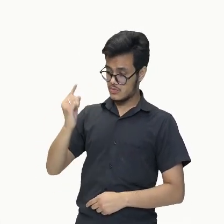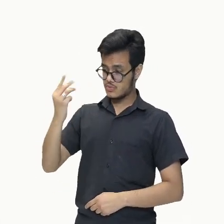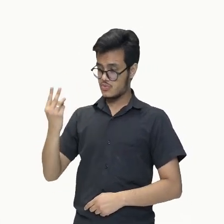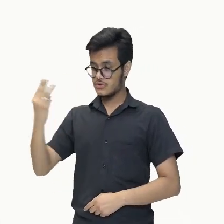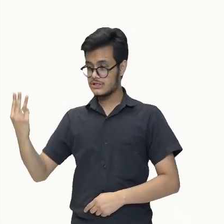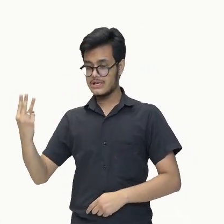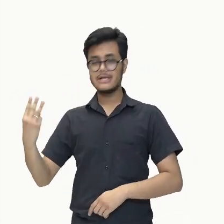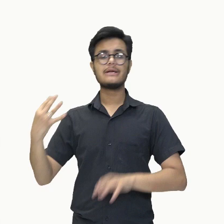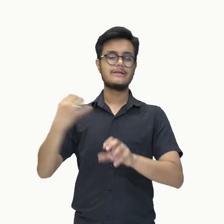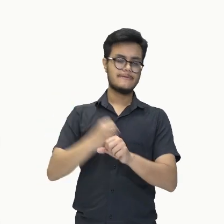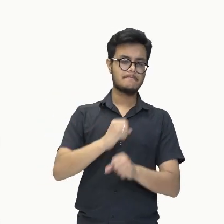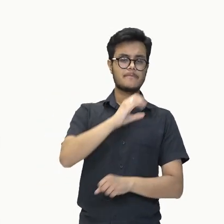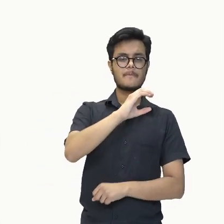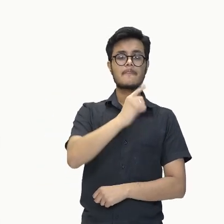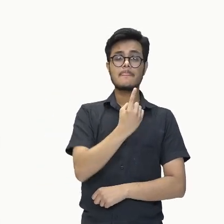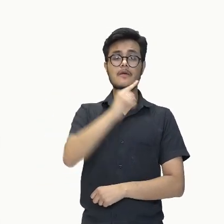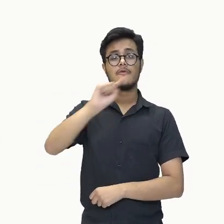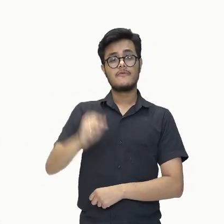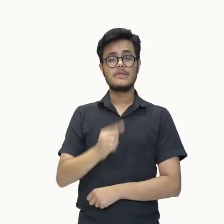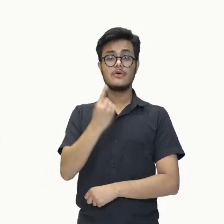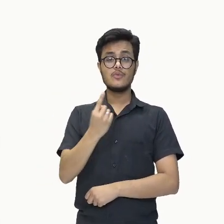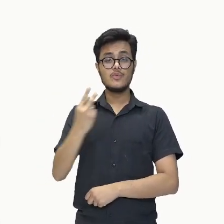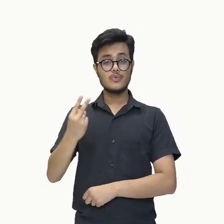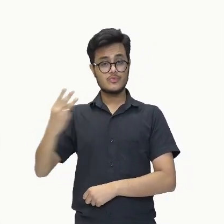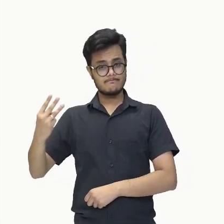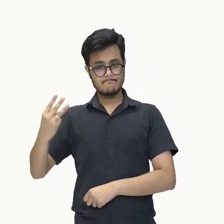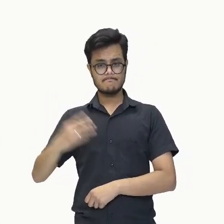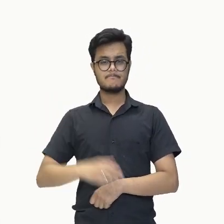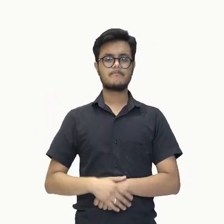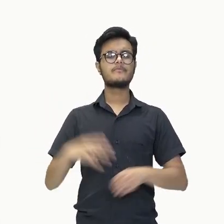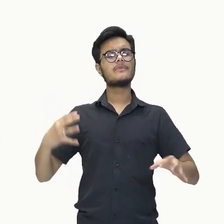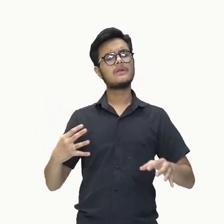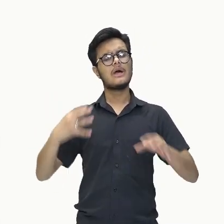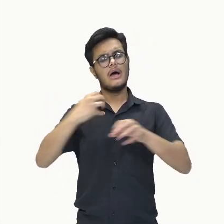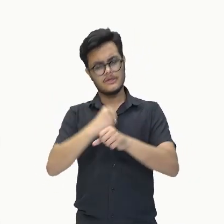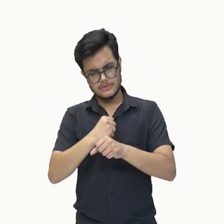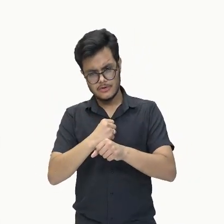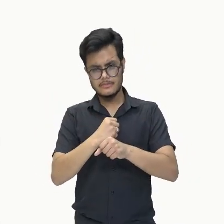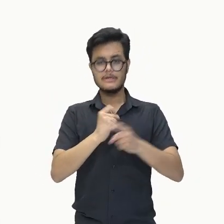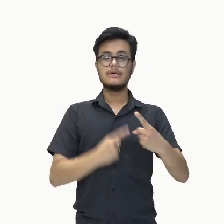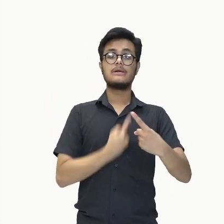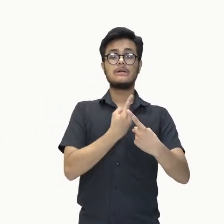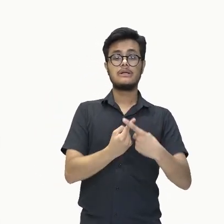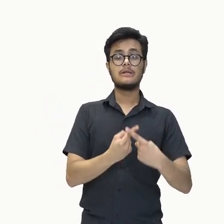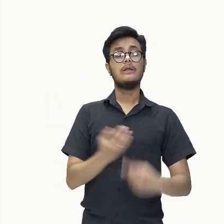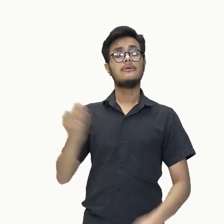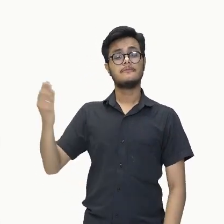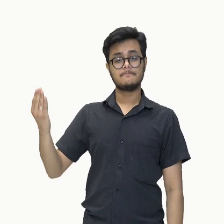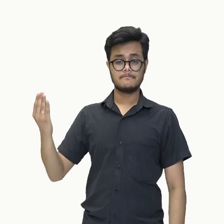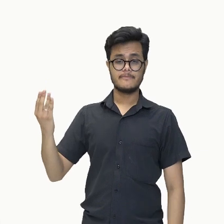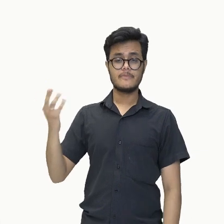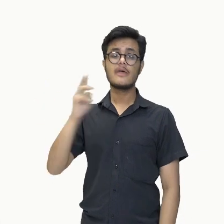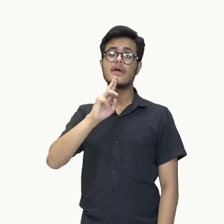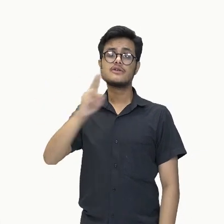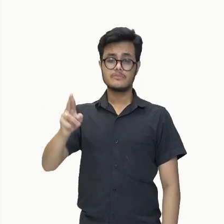0,123 vai ficar 1,123. Calculando esse produto, nós vamos ter esse valor aqui, ó.